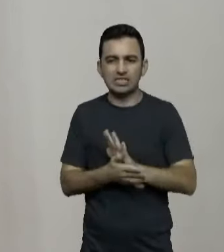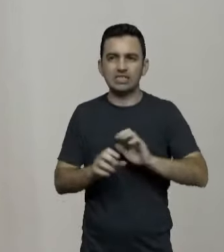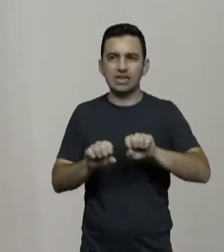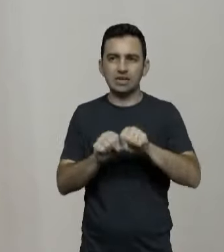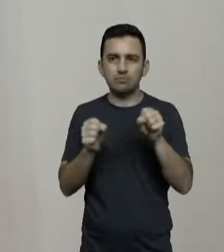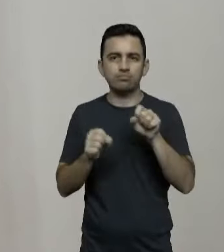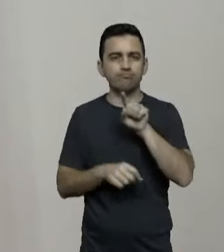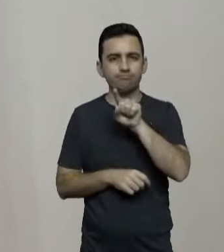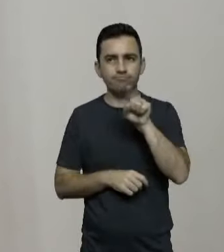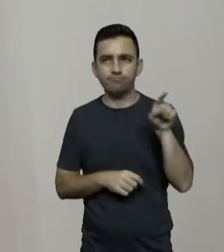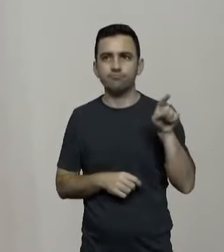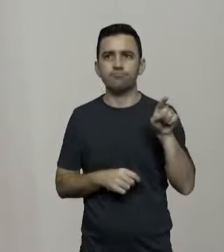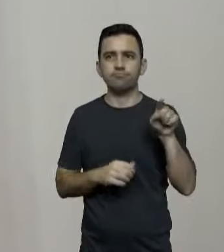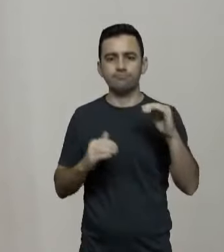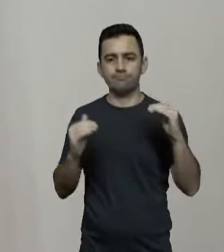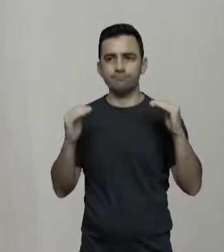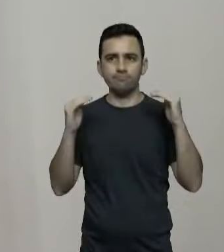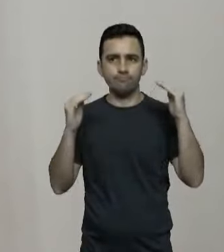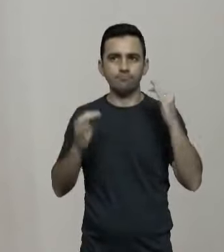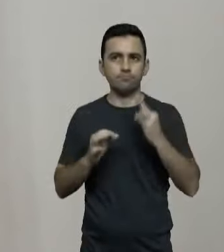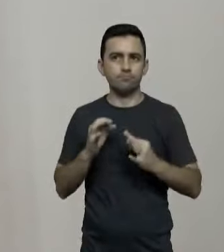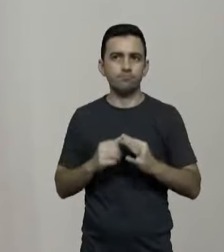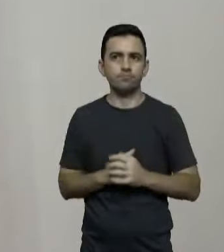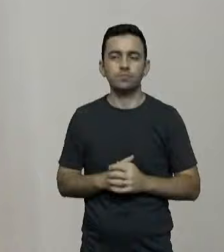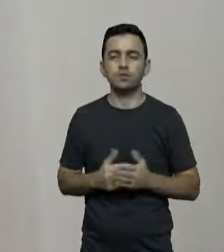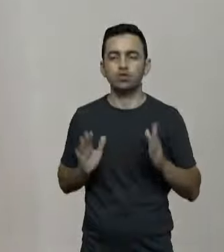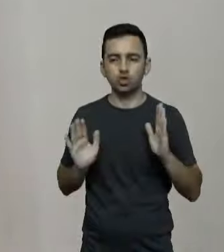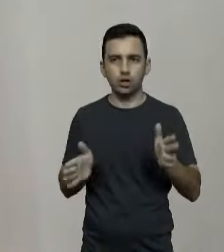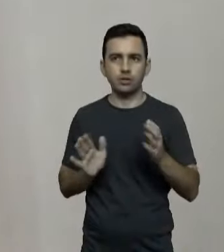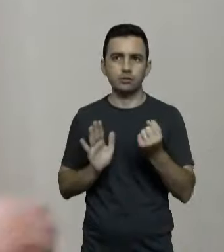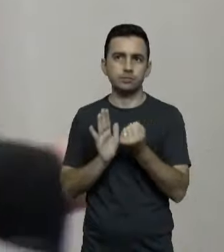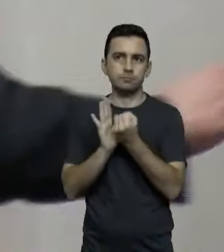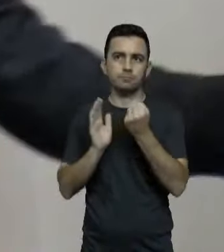Supremo. Fica registrado.